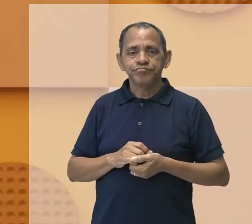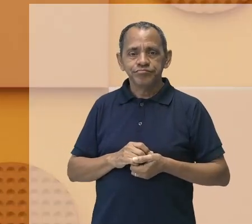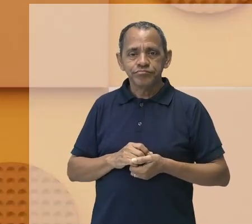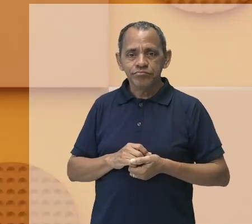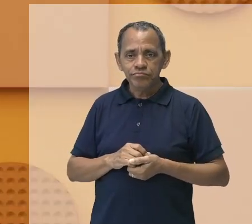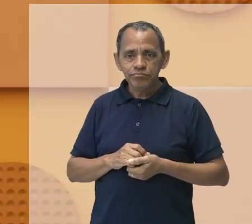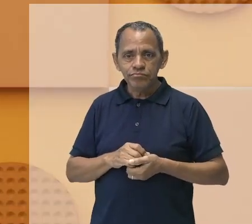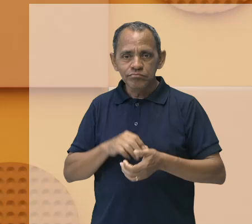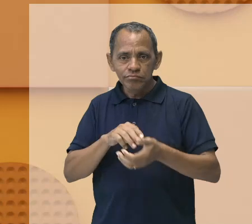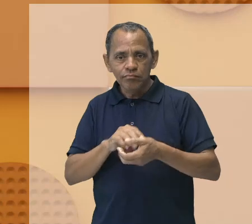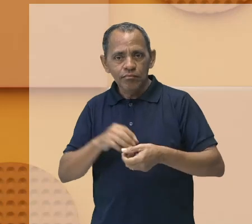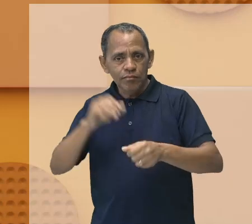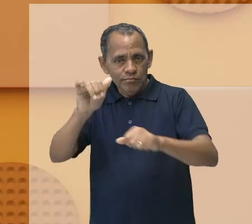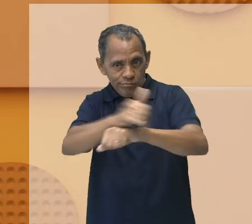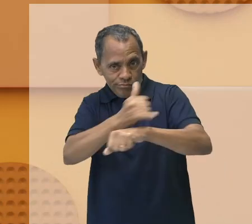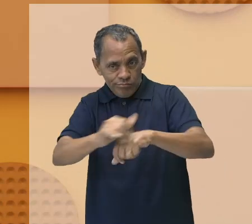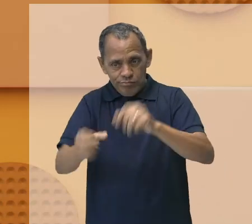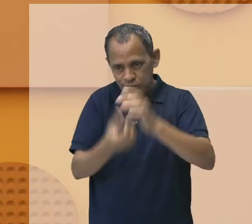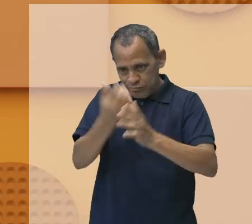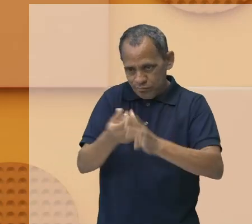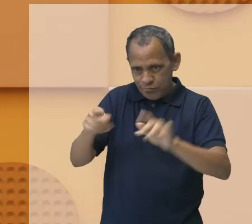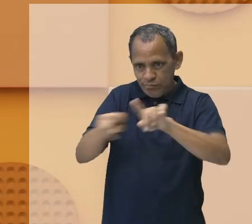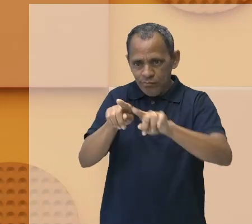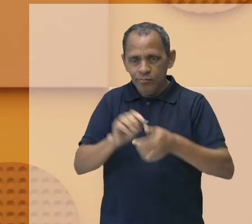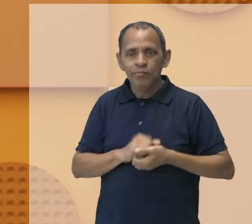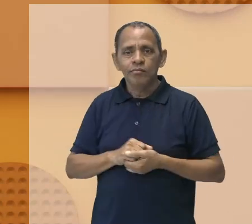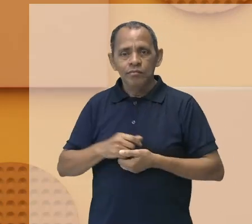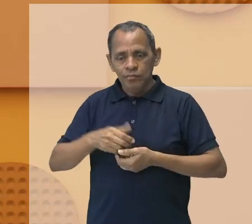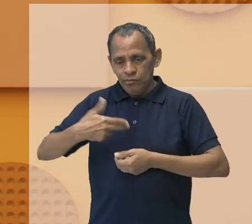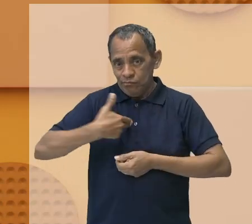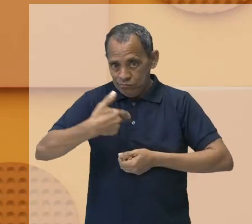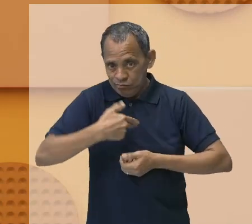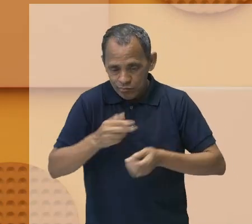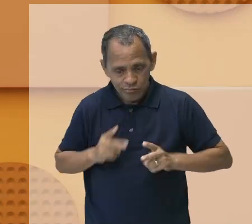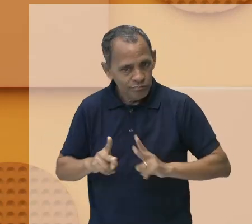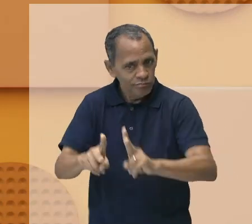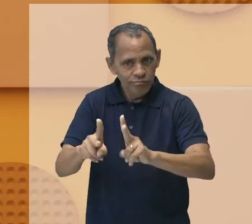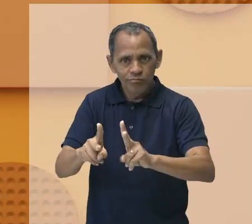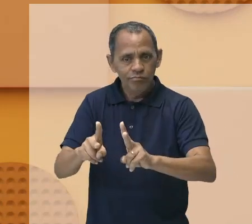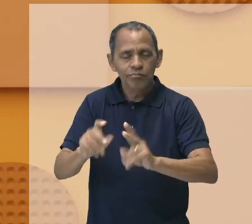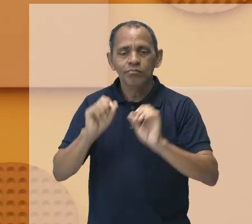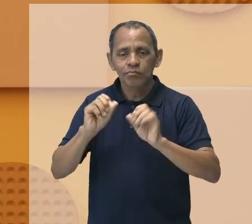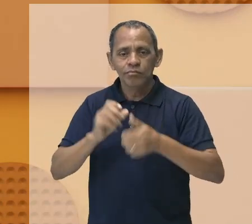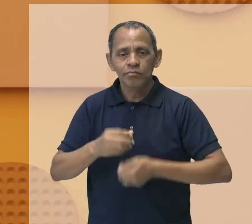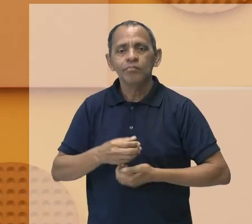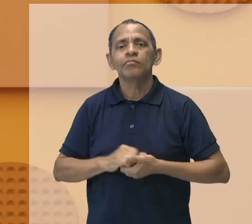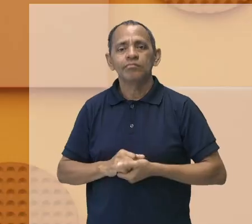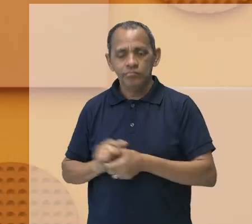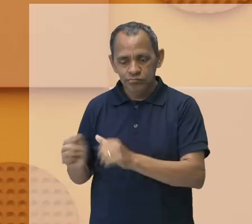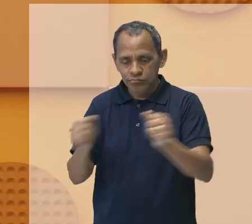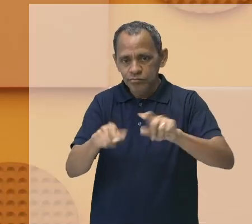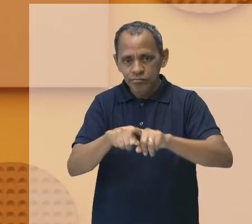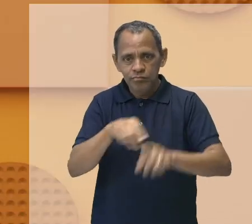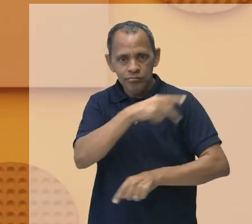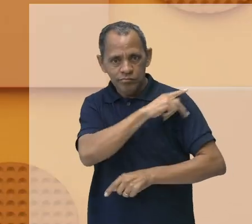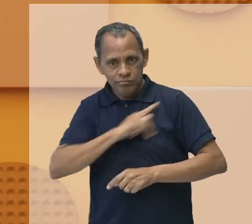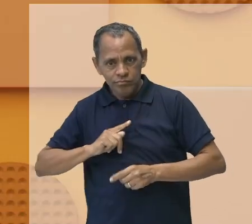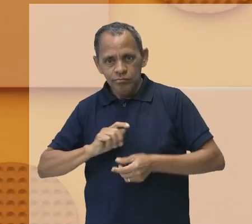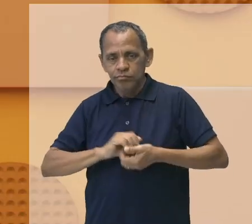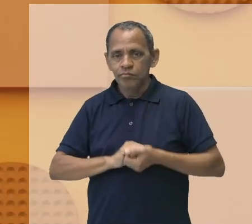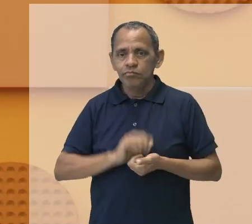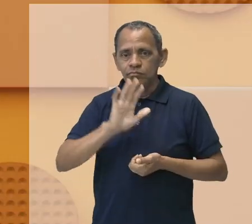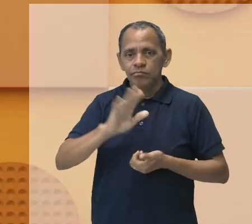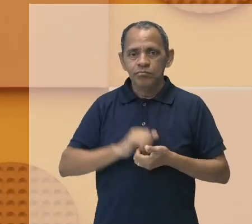como desculpa para o Vargas tomar o poder e assumir o poder dessa vez como um ditador e não mais como um